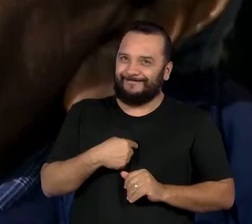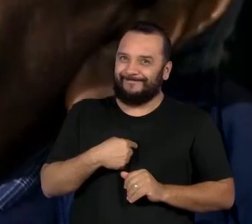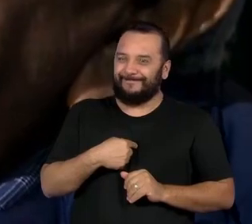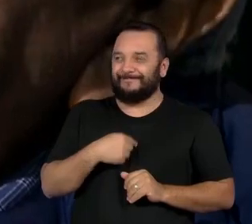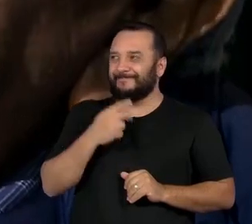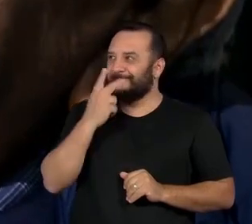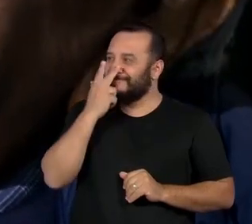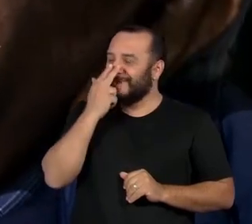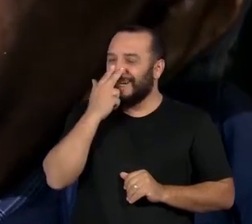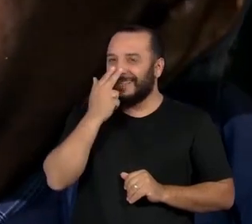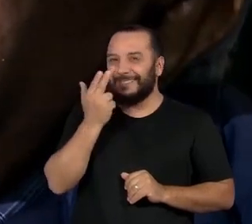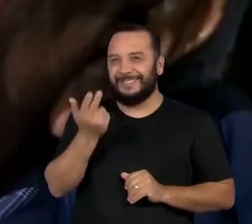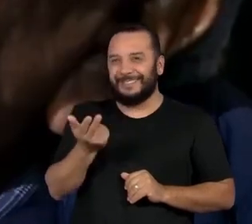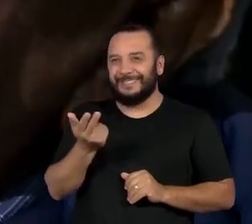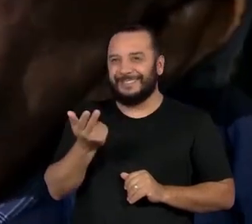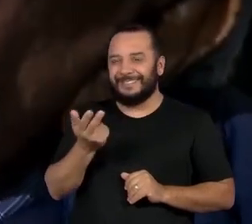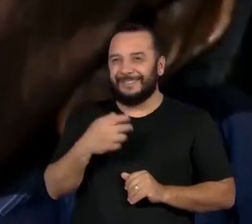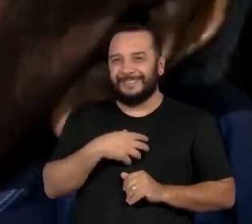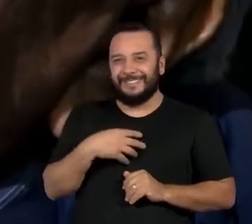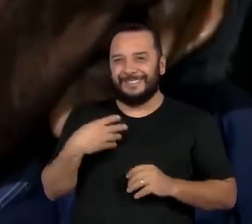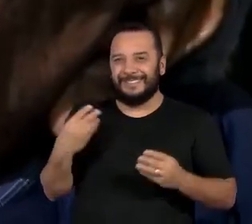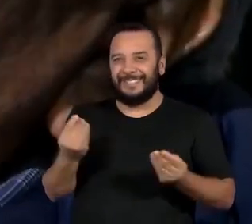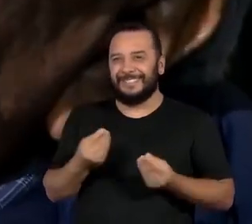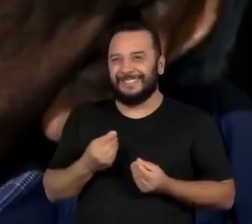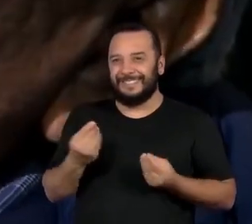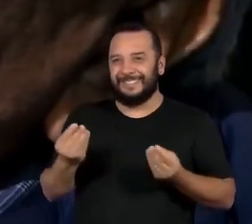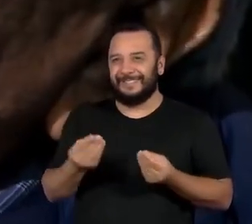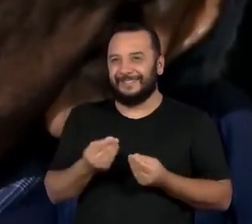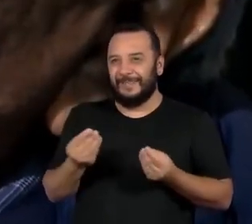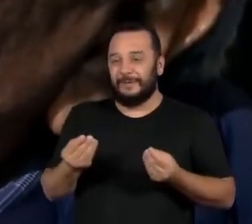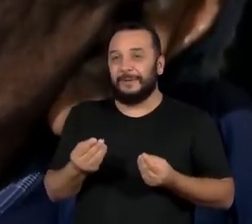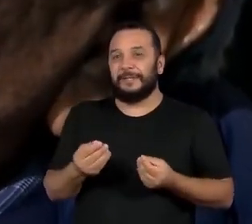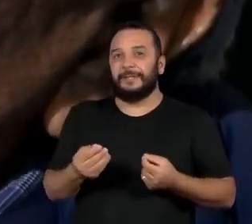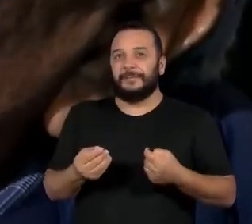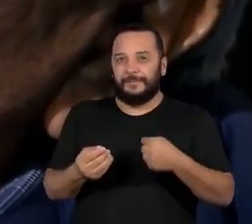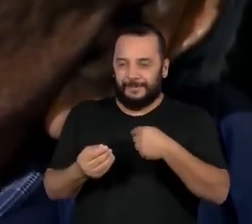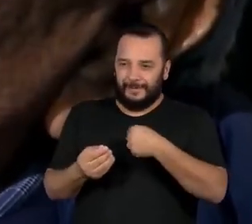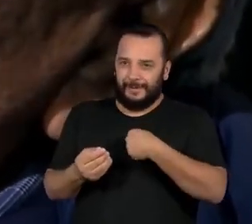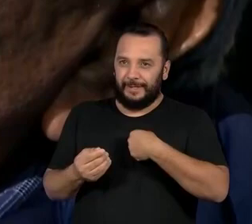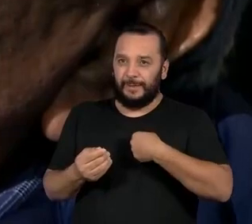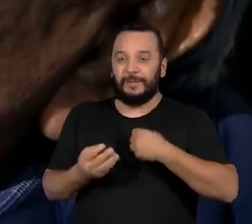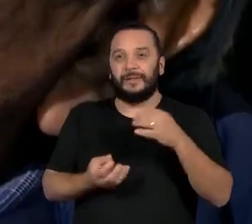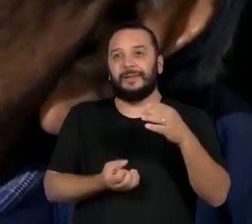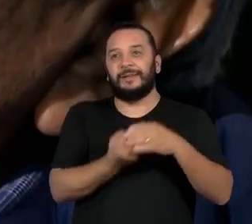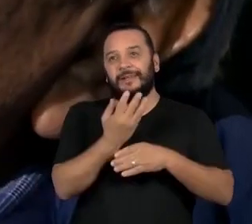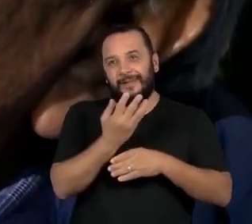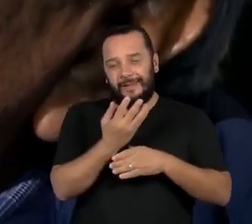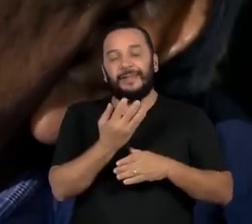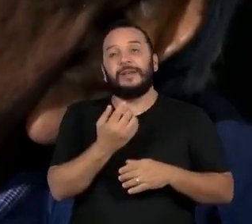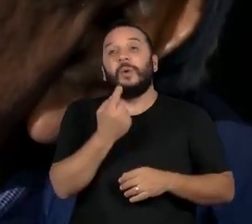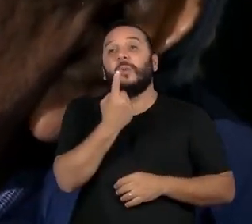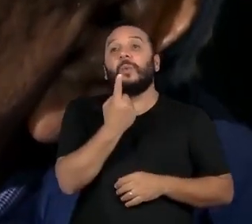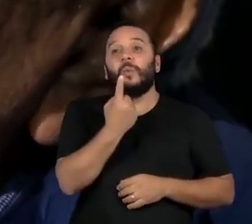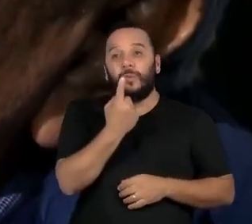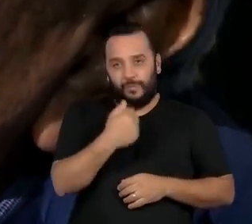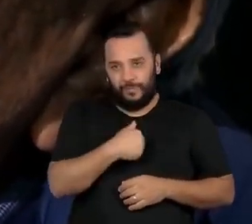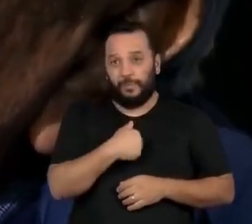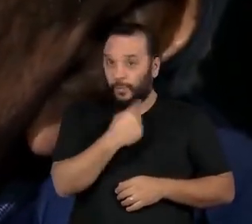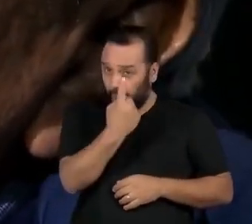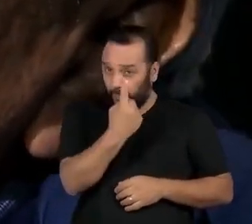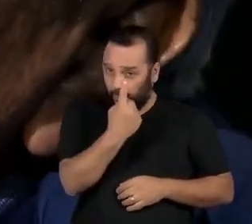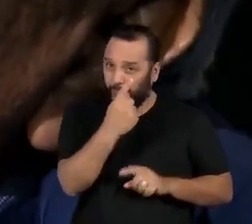ver sensível que eu resolvi criar um personagem que só eu escrevesse